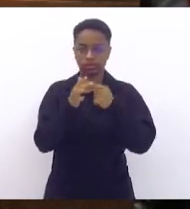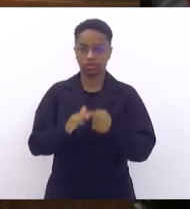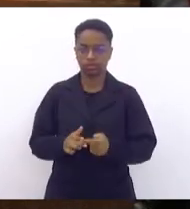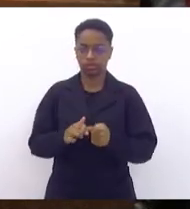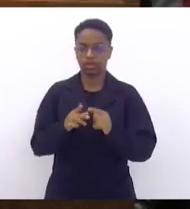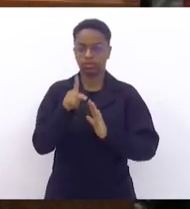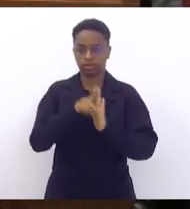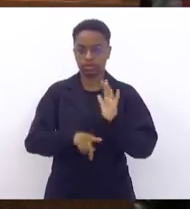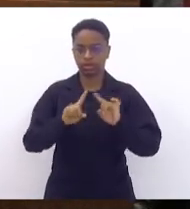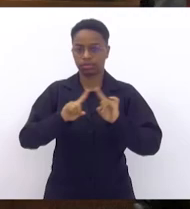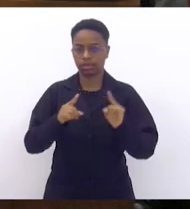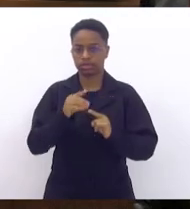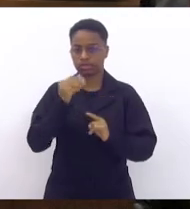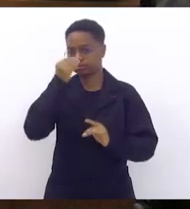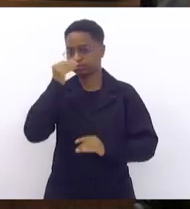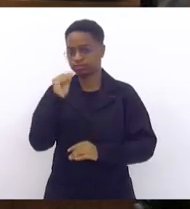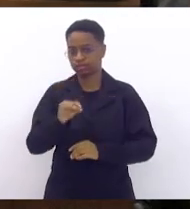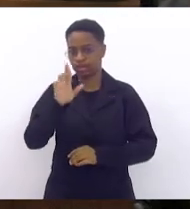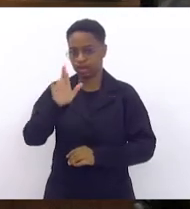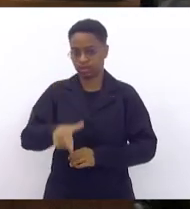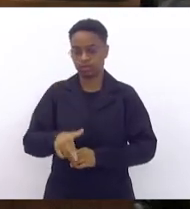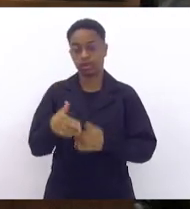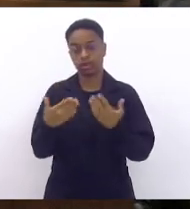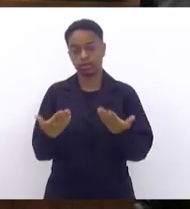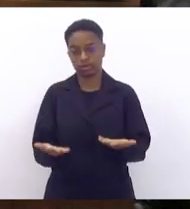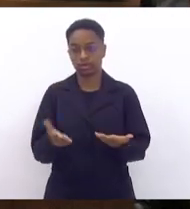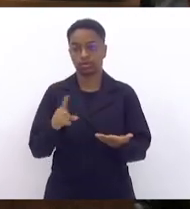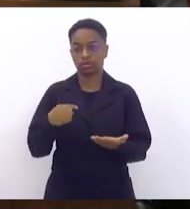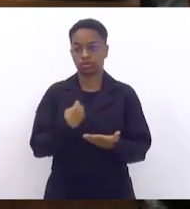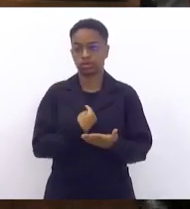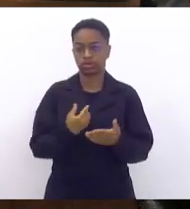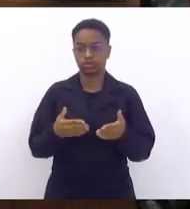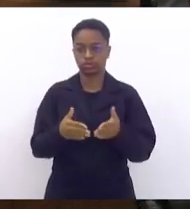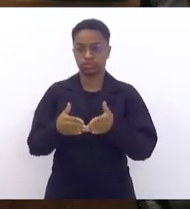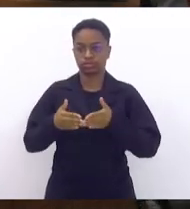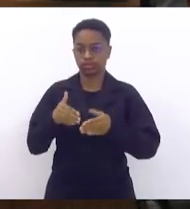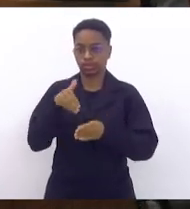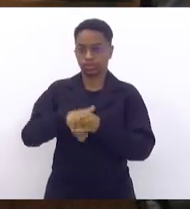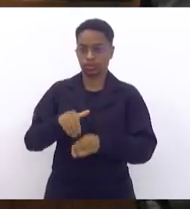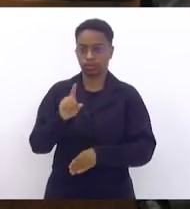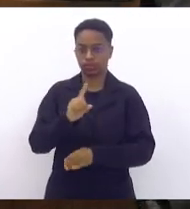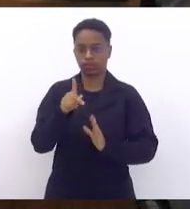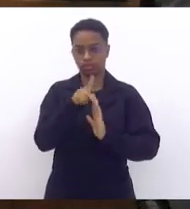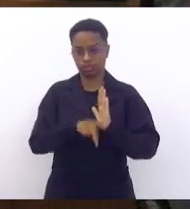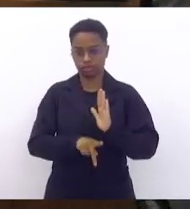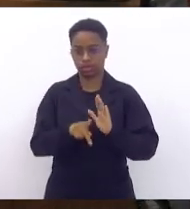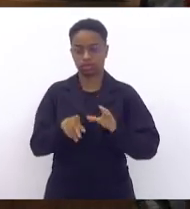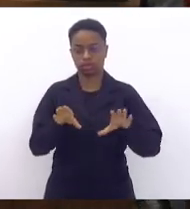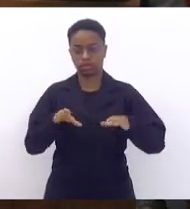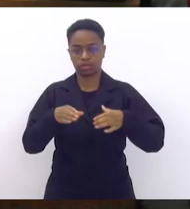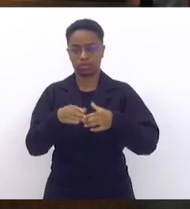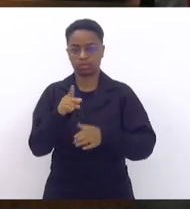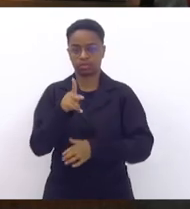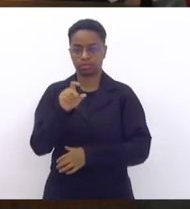foi rejeitada. Então, a gente se abstém desse projeto, bancada do PSOL.